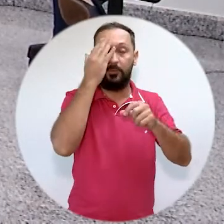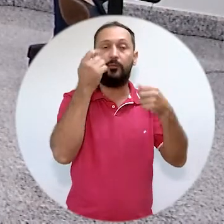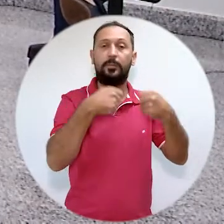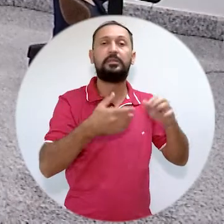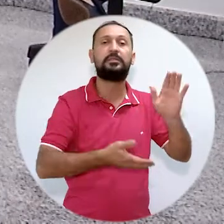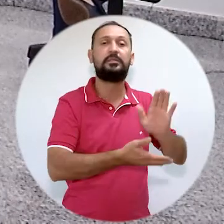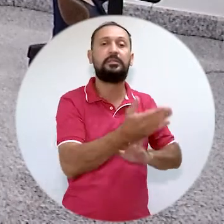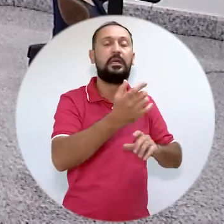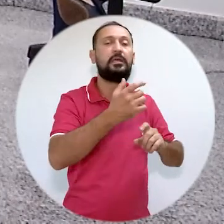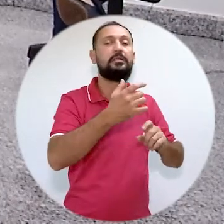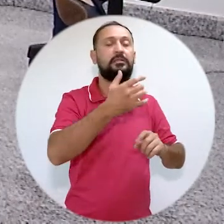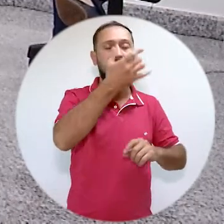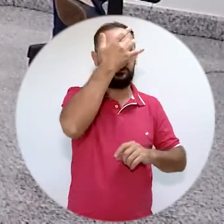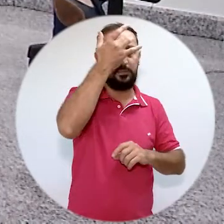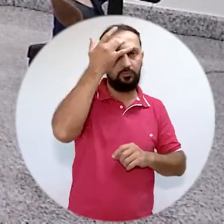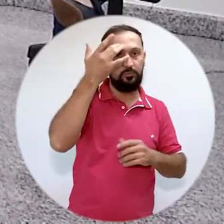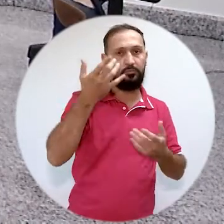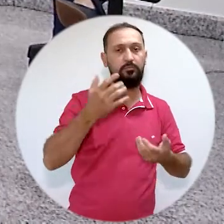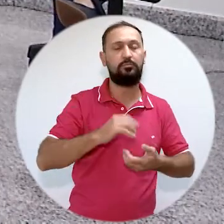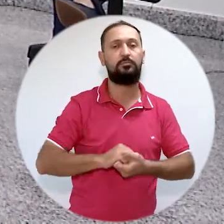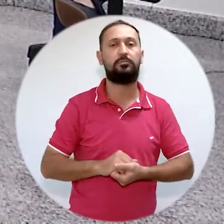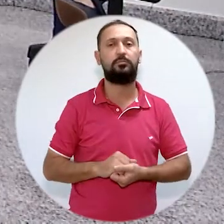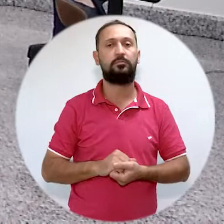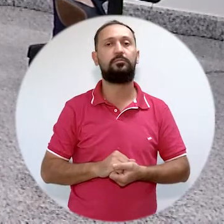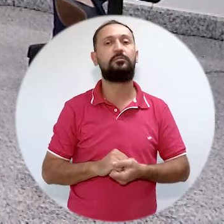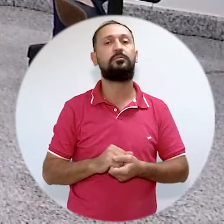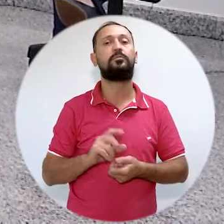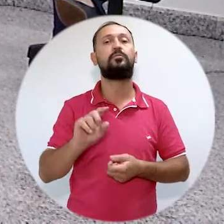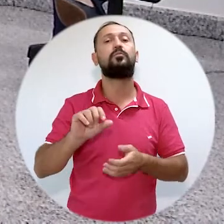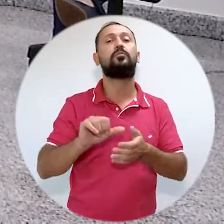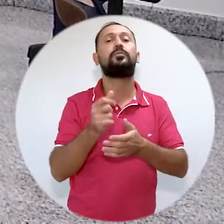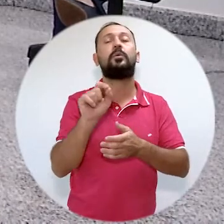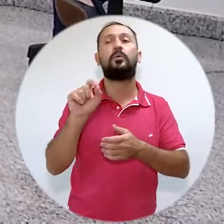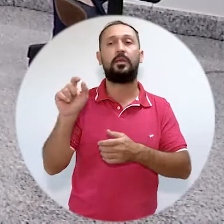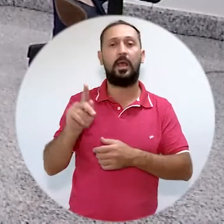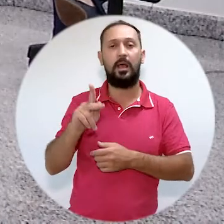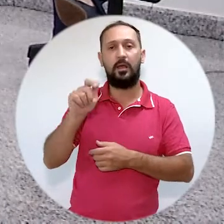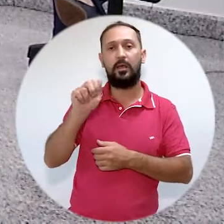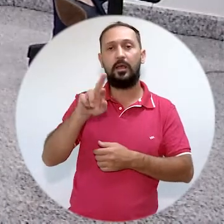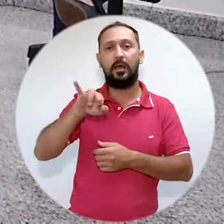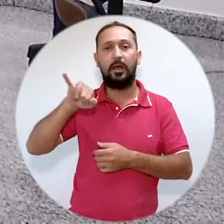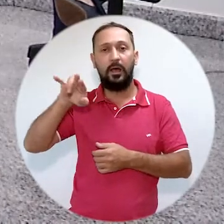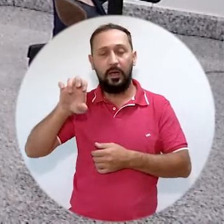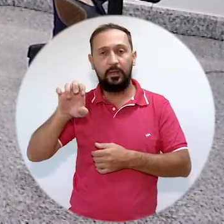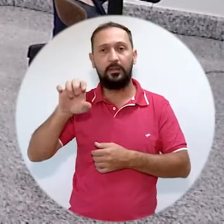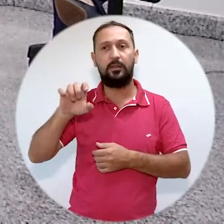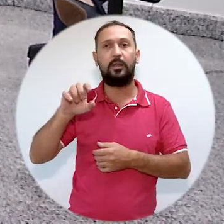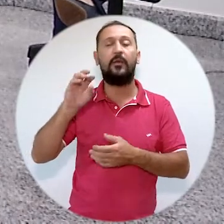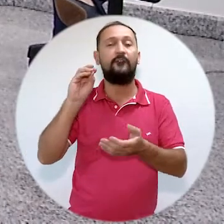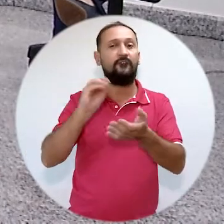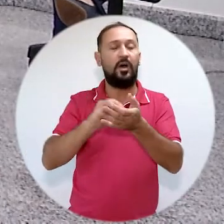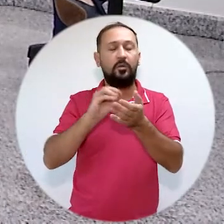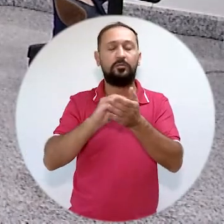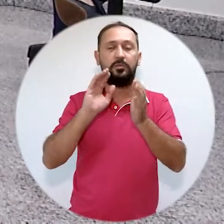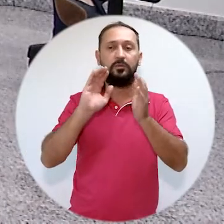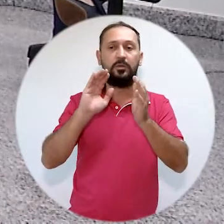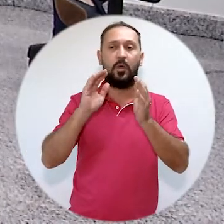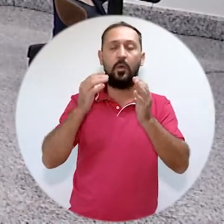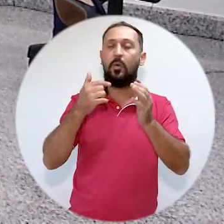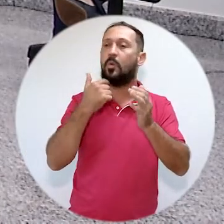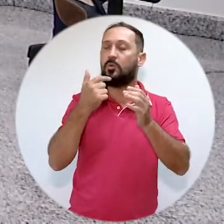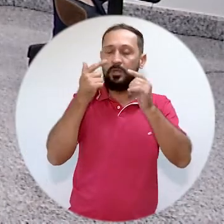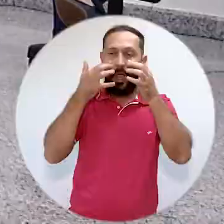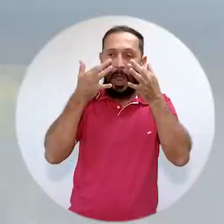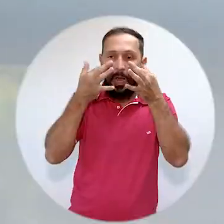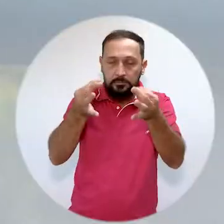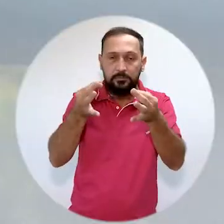um profissional da área da saúde mental? Então, uma das questões é o que a Karine falou, é a falta de concentração. Se a pessoa